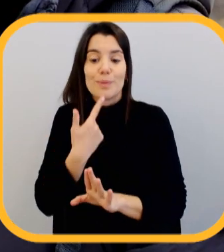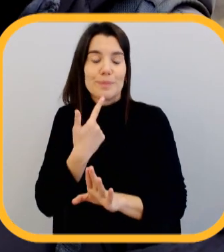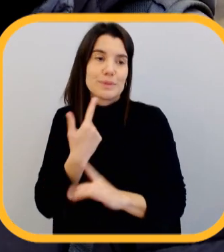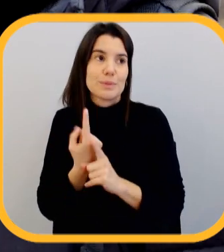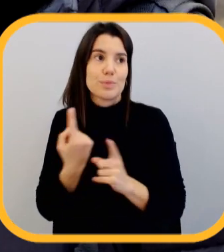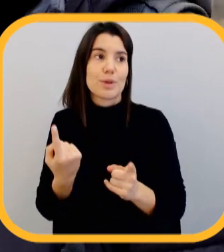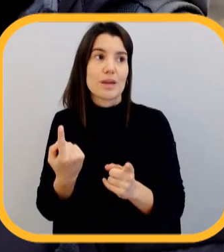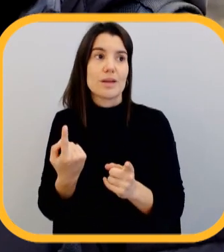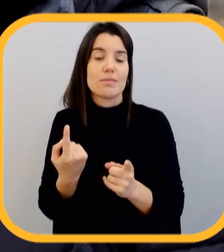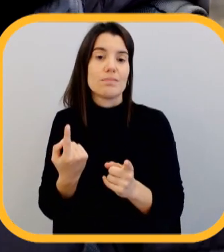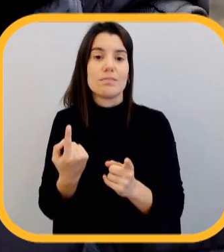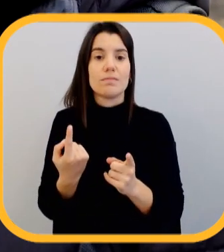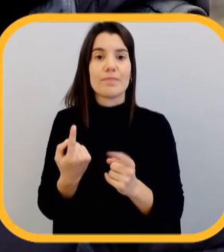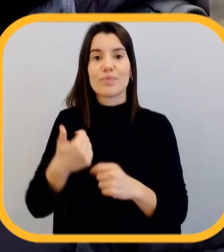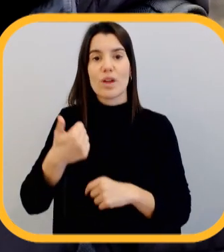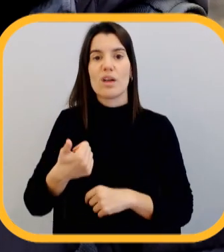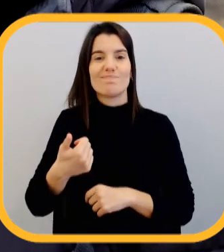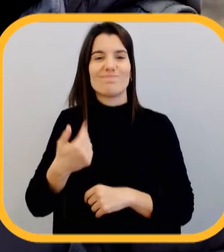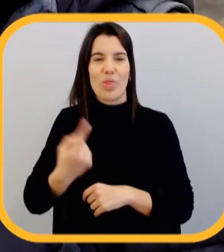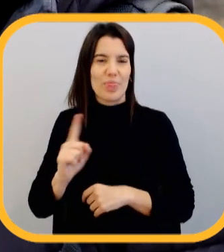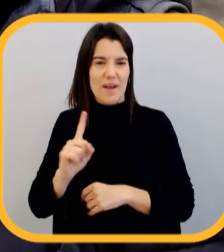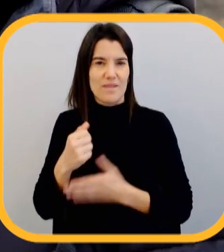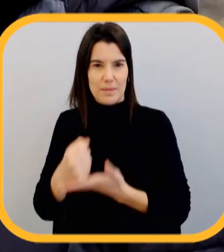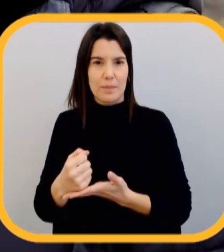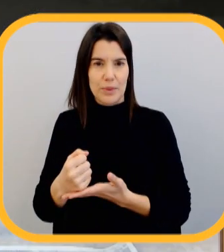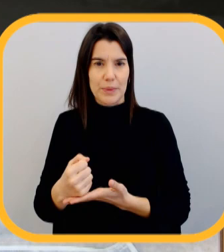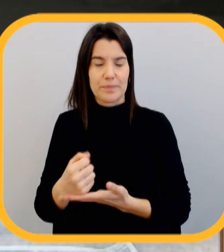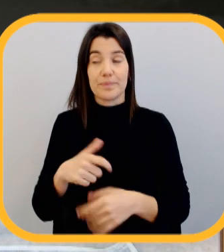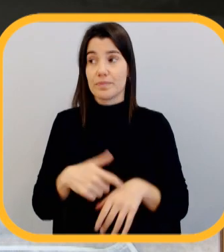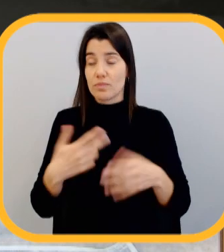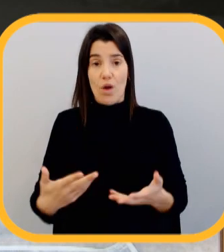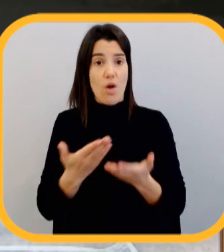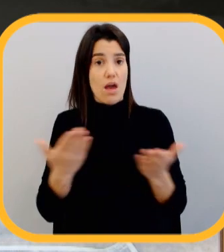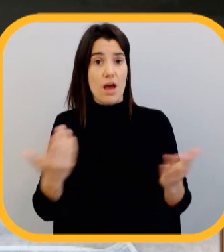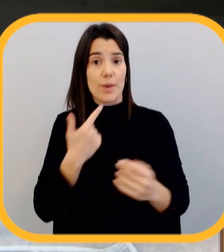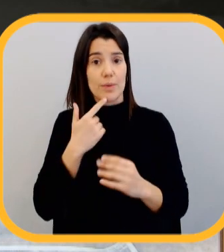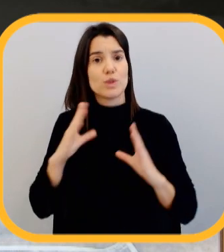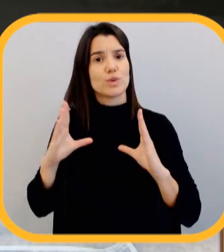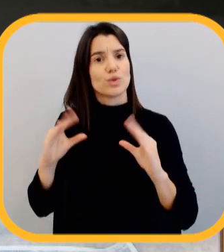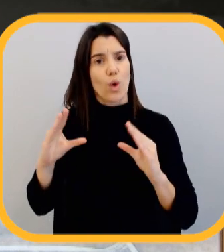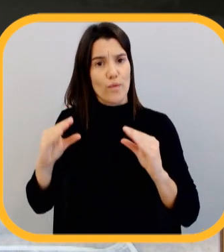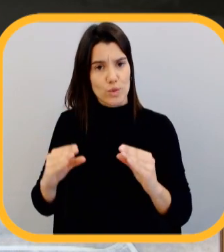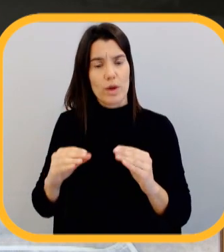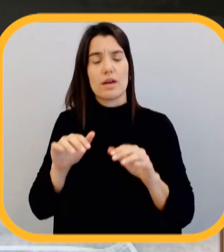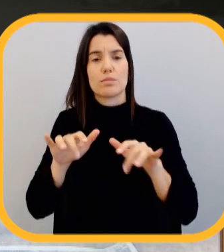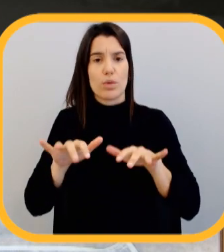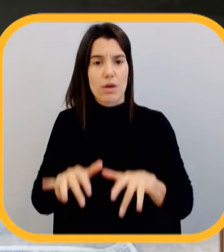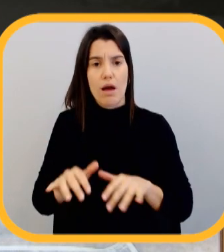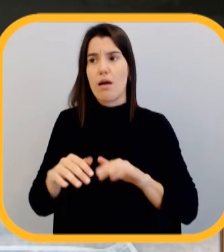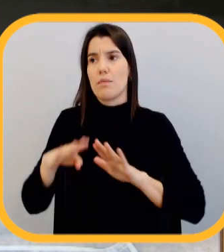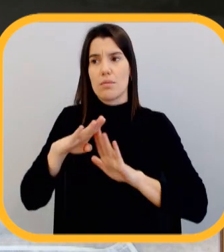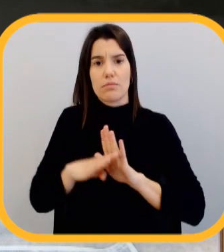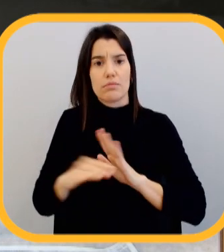consigo perceber porque é que não é uma coisa que deve ser muito apoiada. Hoje em dia existem muitos softwares e ferramentas